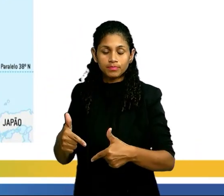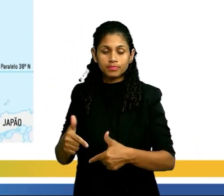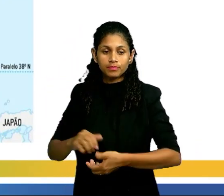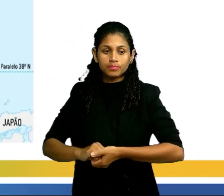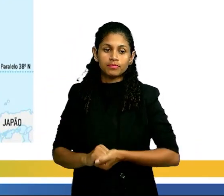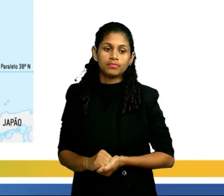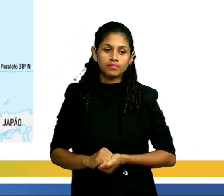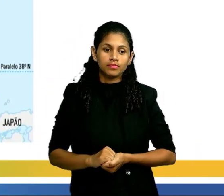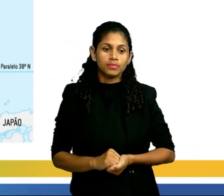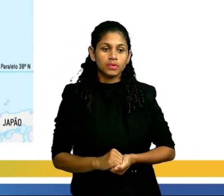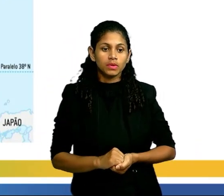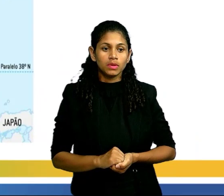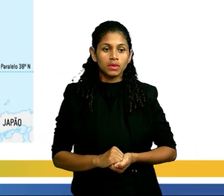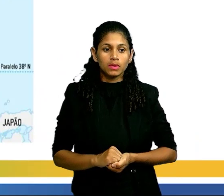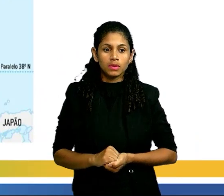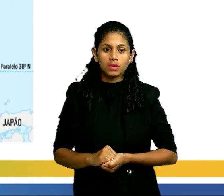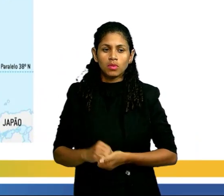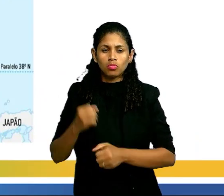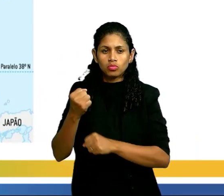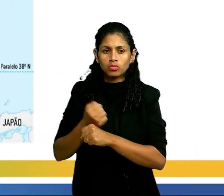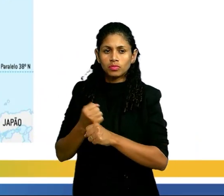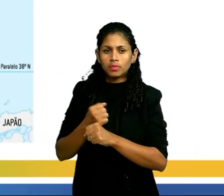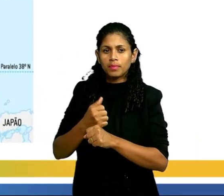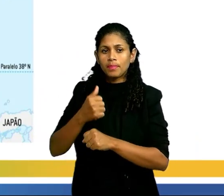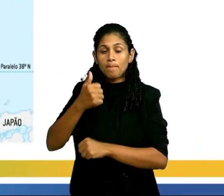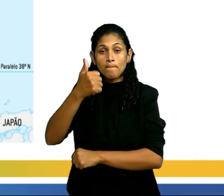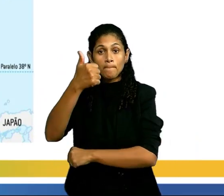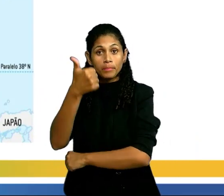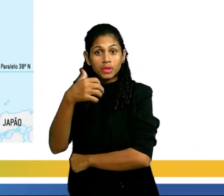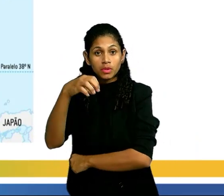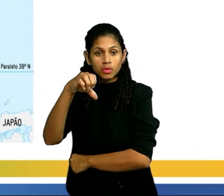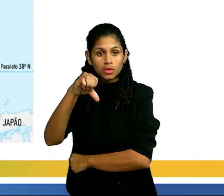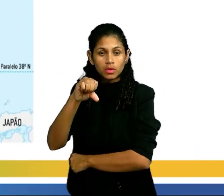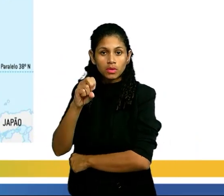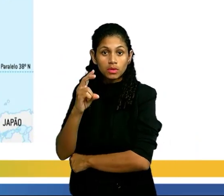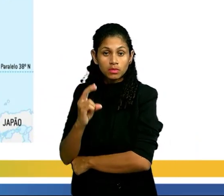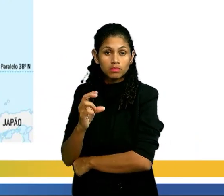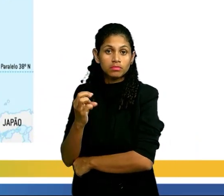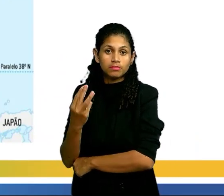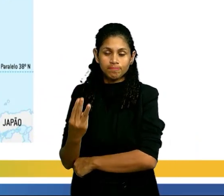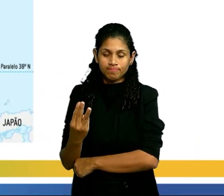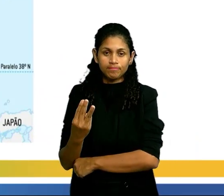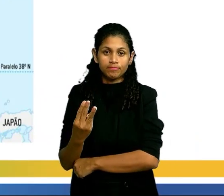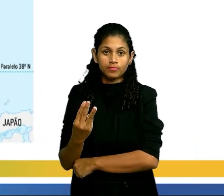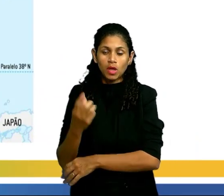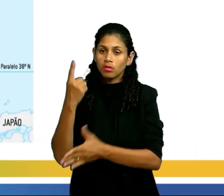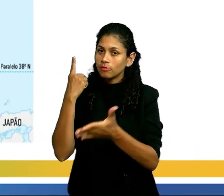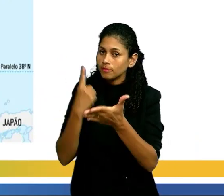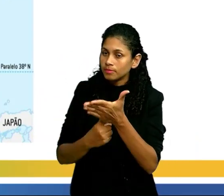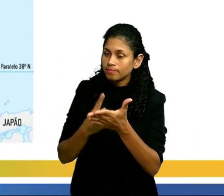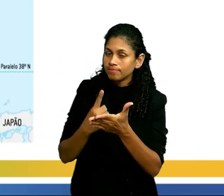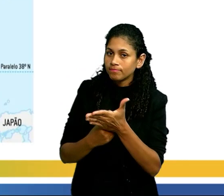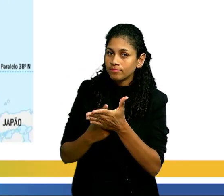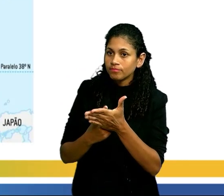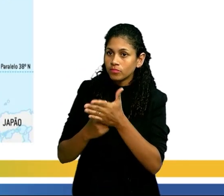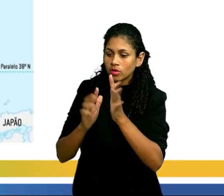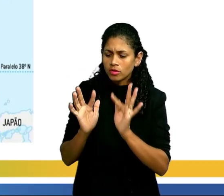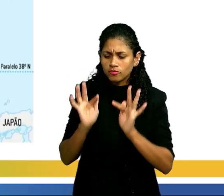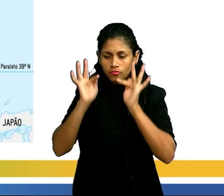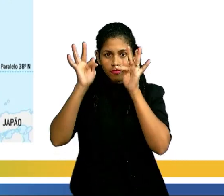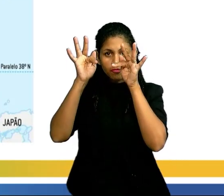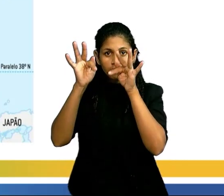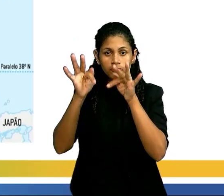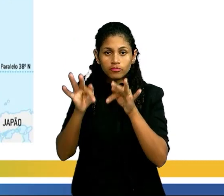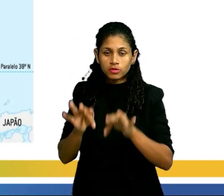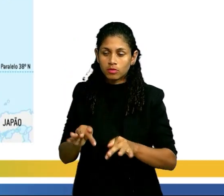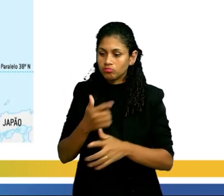1953 vai ser assinada uma trégua que vai dar fim a esse conflito sem que haja um vencedor, né, dos